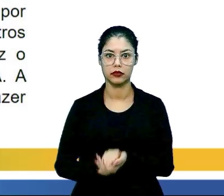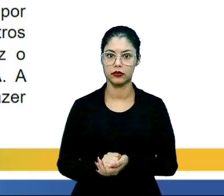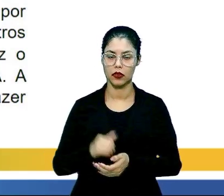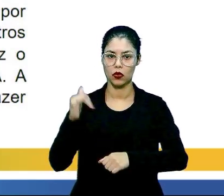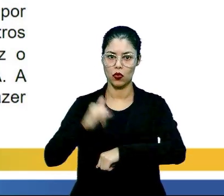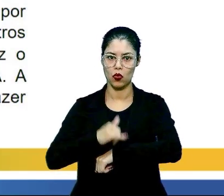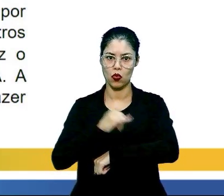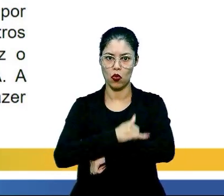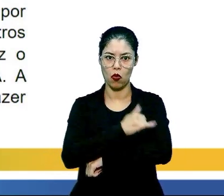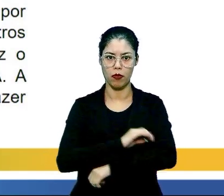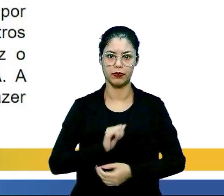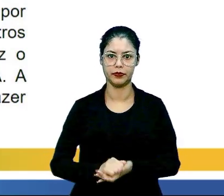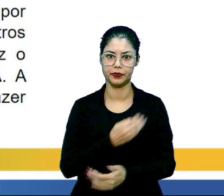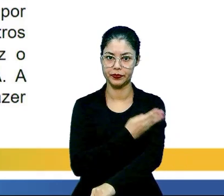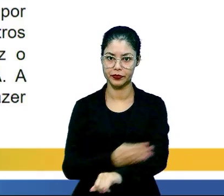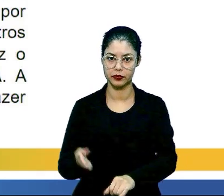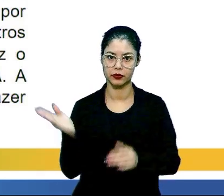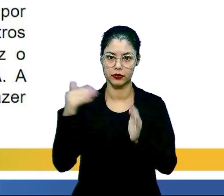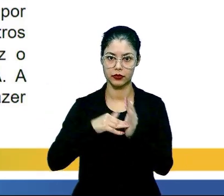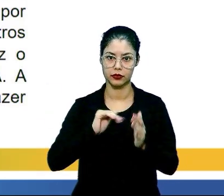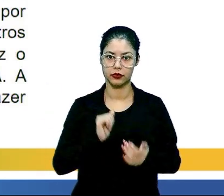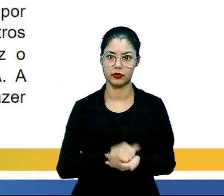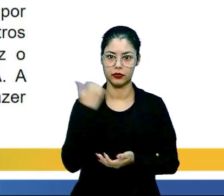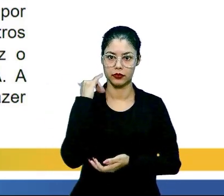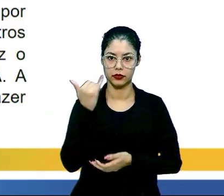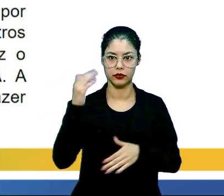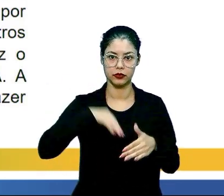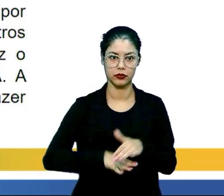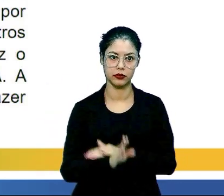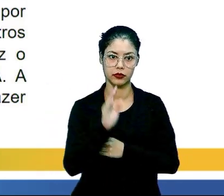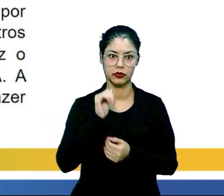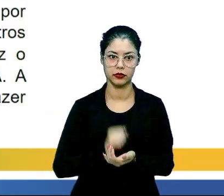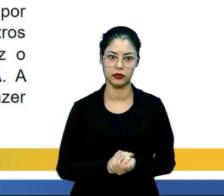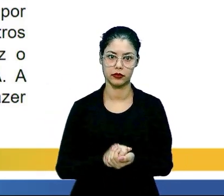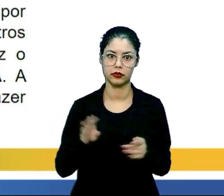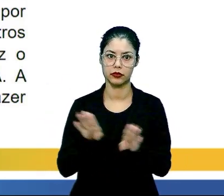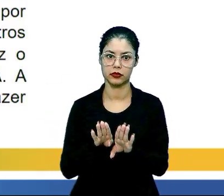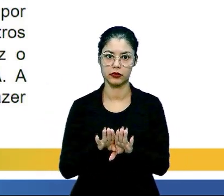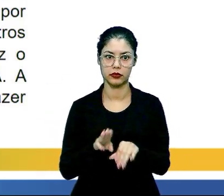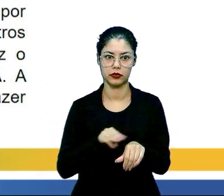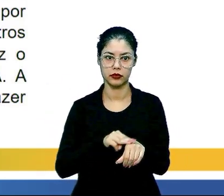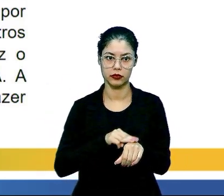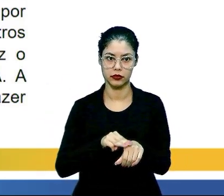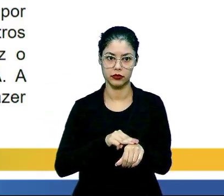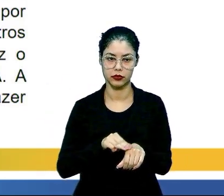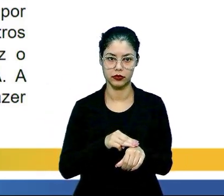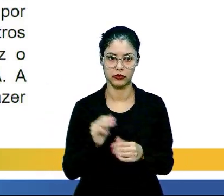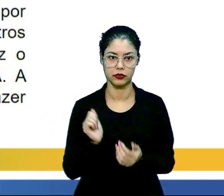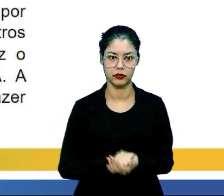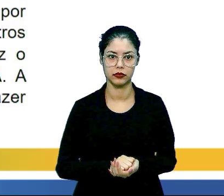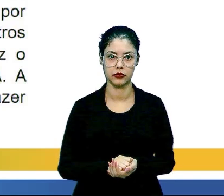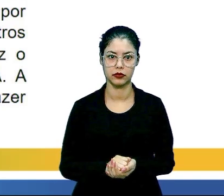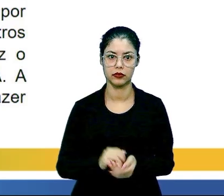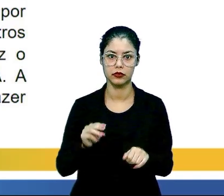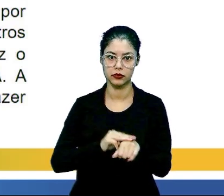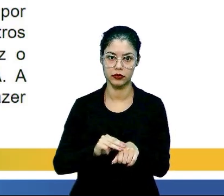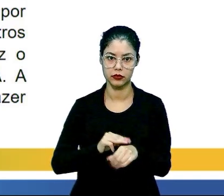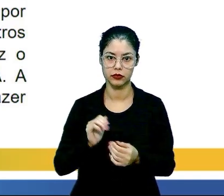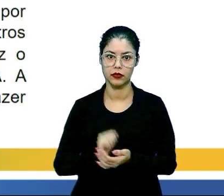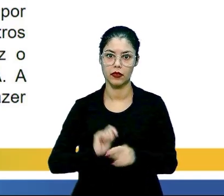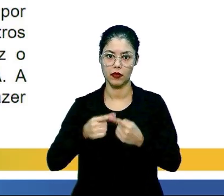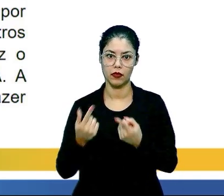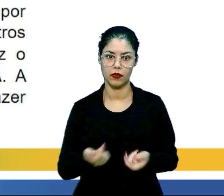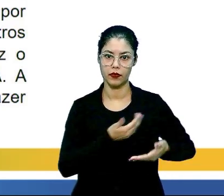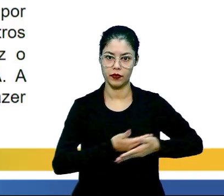foi a conversão de gordura branca, aquela que estoca energia inerte e estraga a nossa silhueta, em